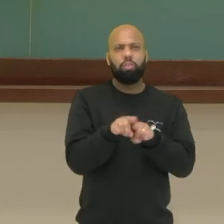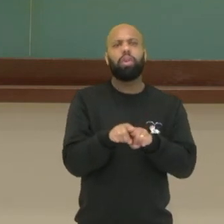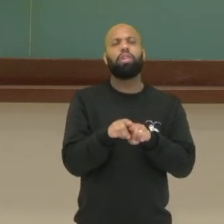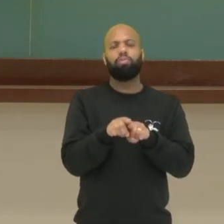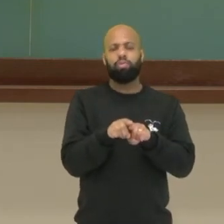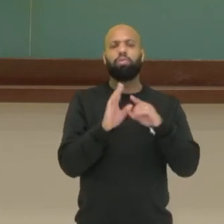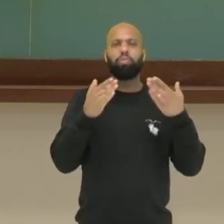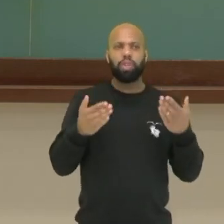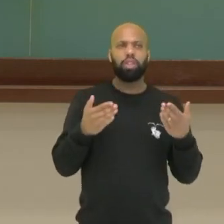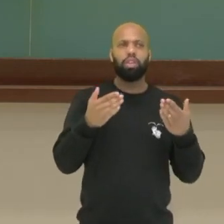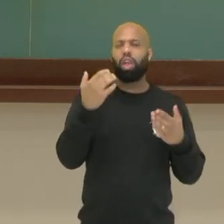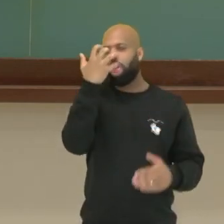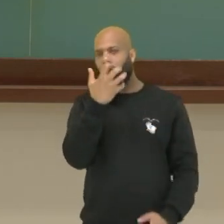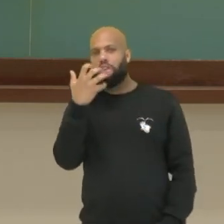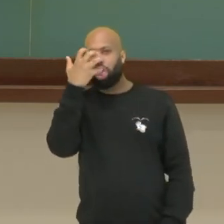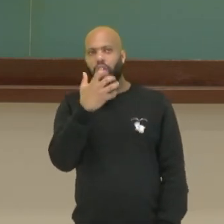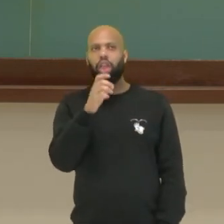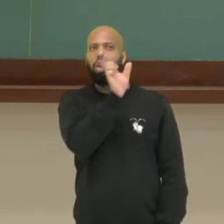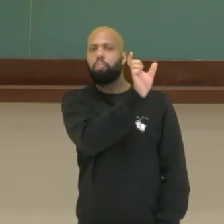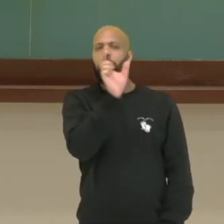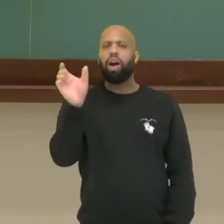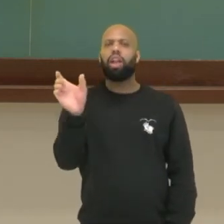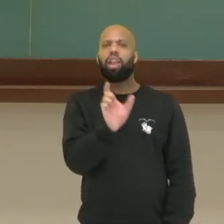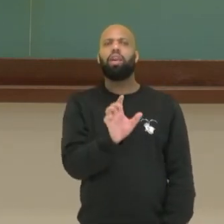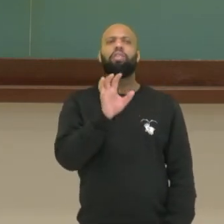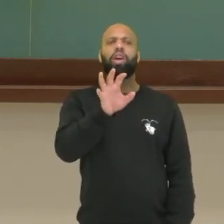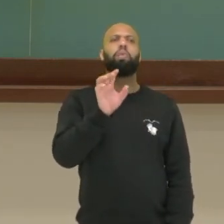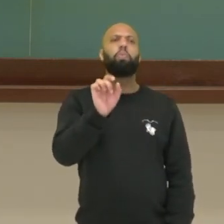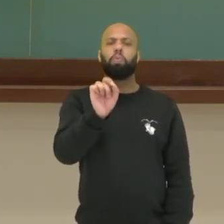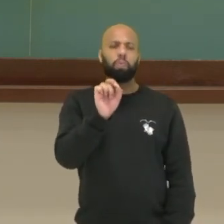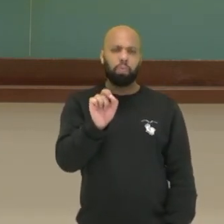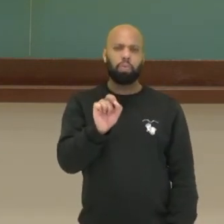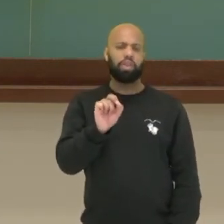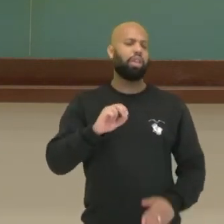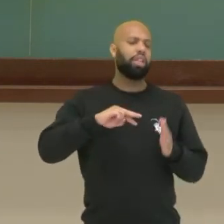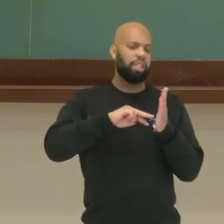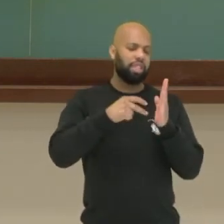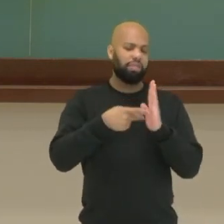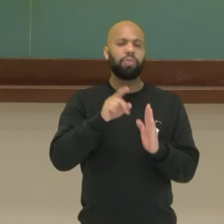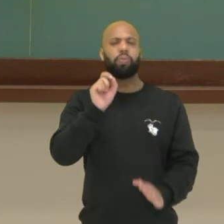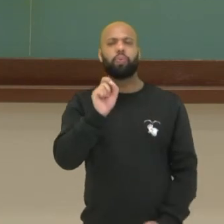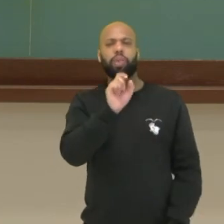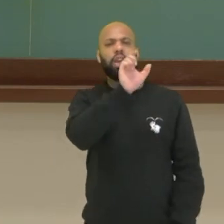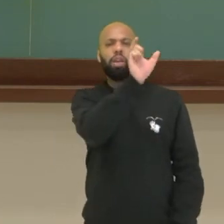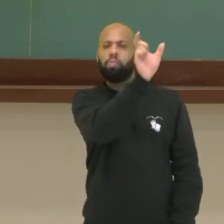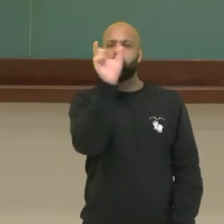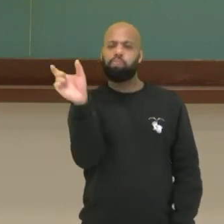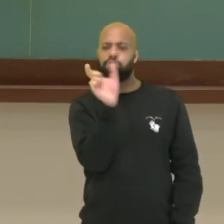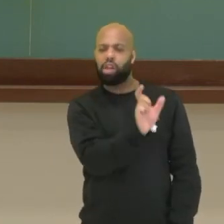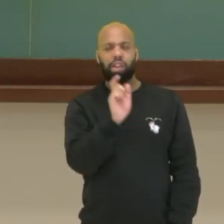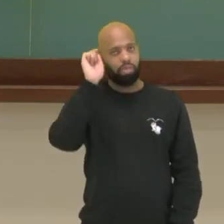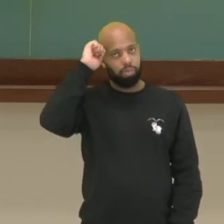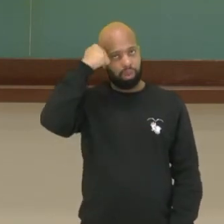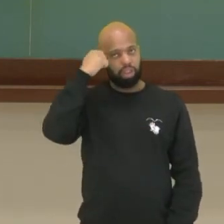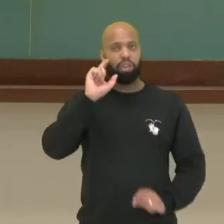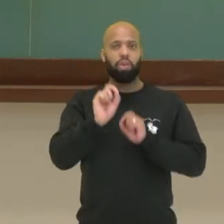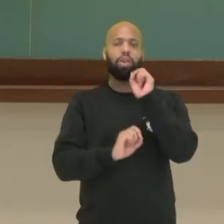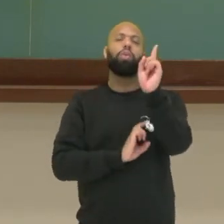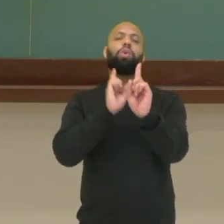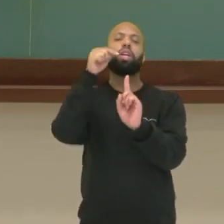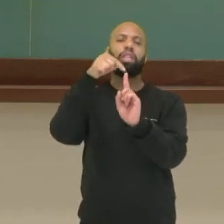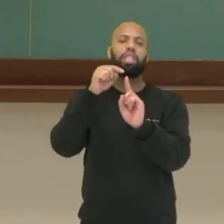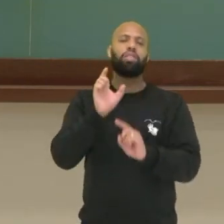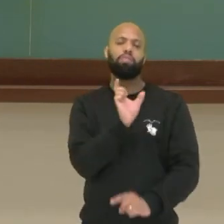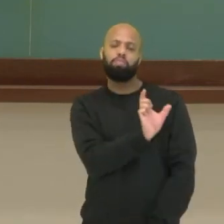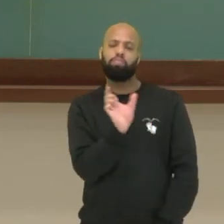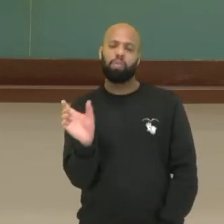Então, que palavras são essas? O que elas fazem? Qual é a função delas,